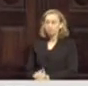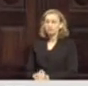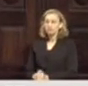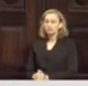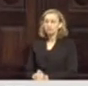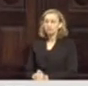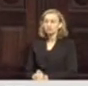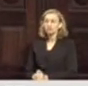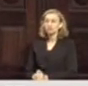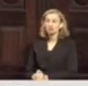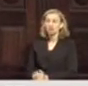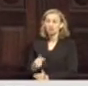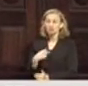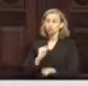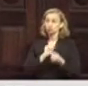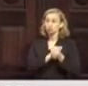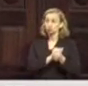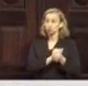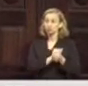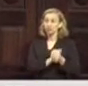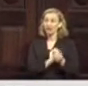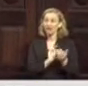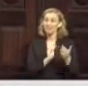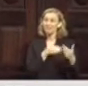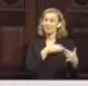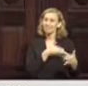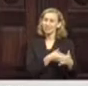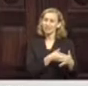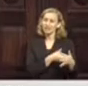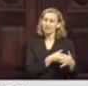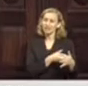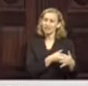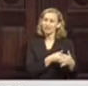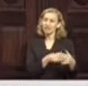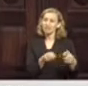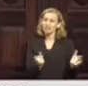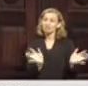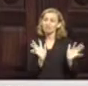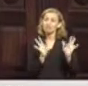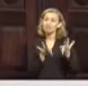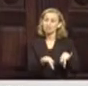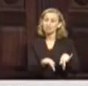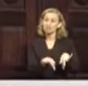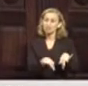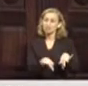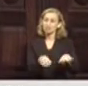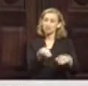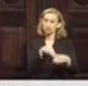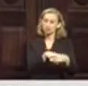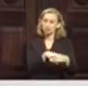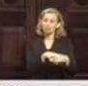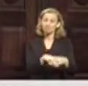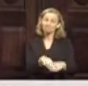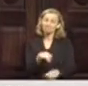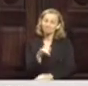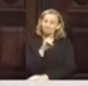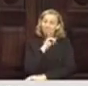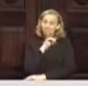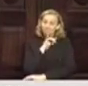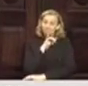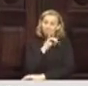ao seu lado até as urnas fecharem. Infelizmente, para o Rio de